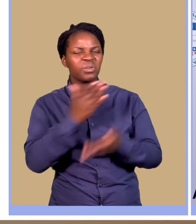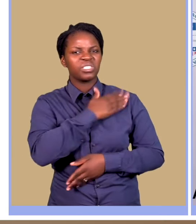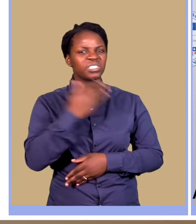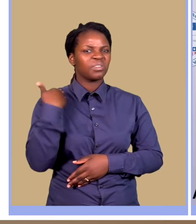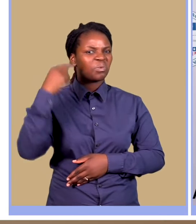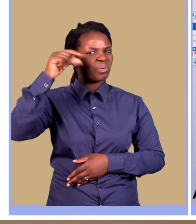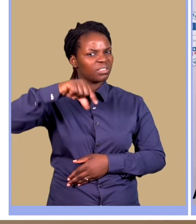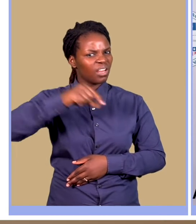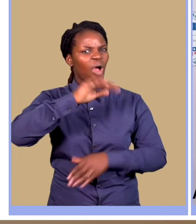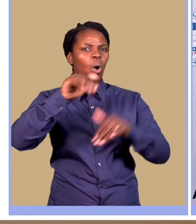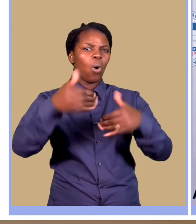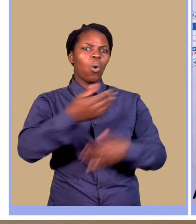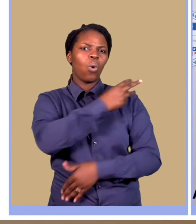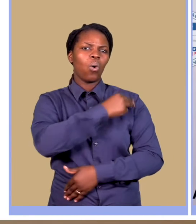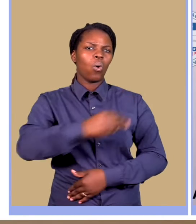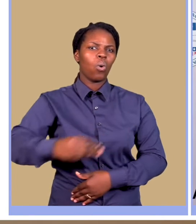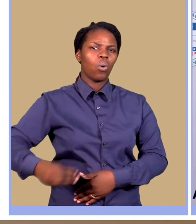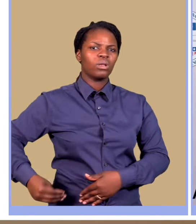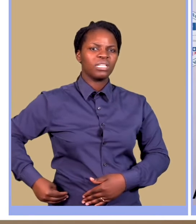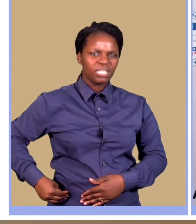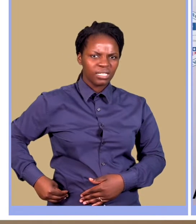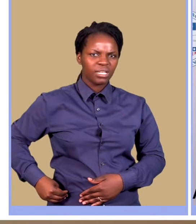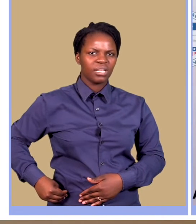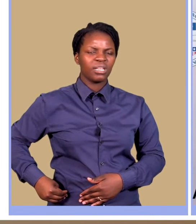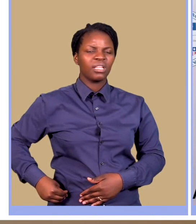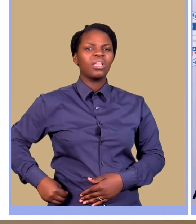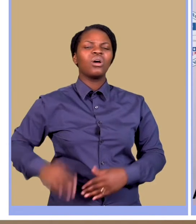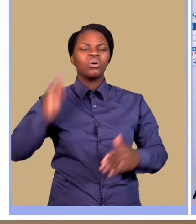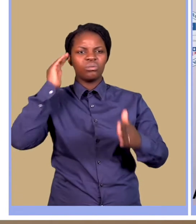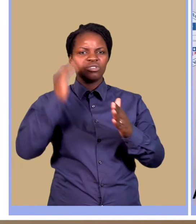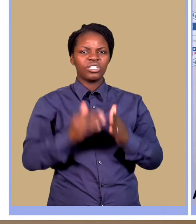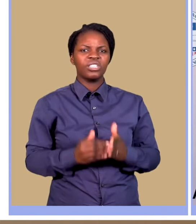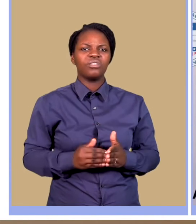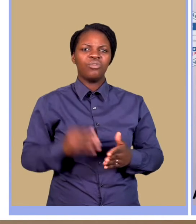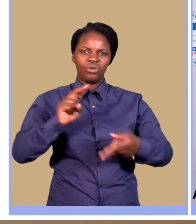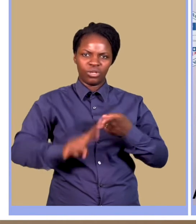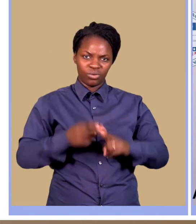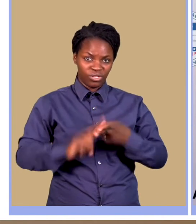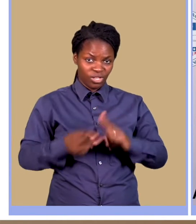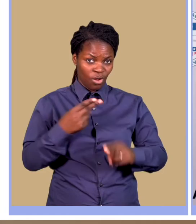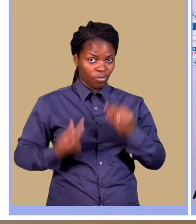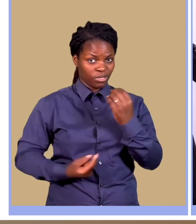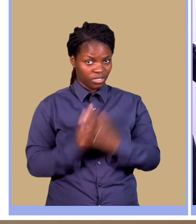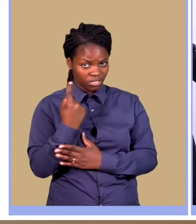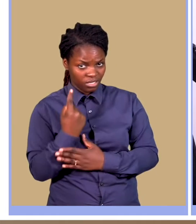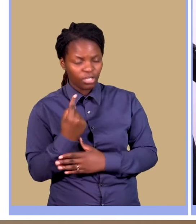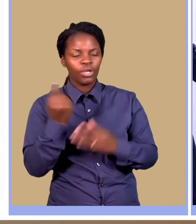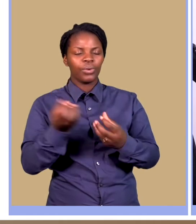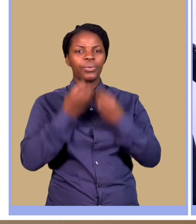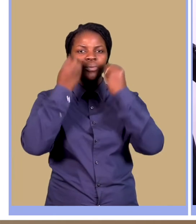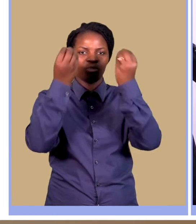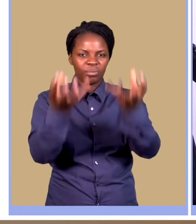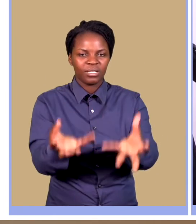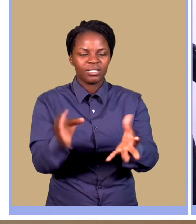seus moradores para dar essas informações, como ativista ambiental,